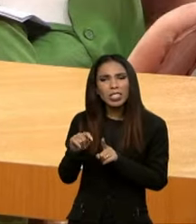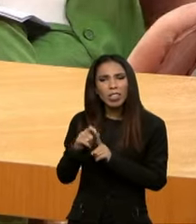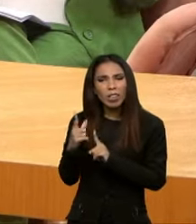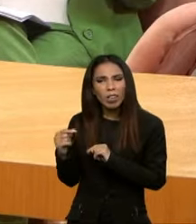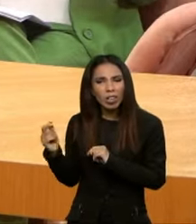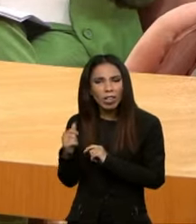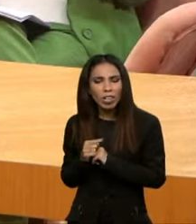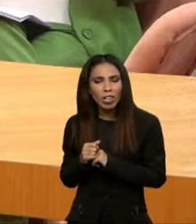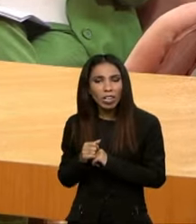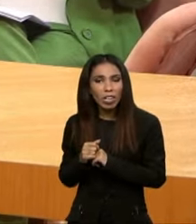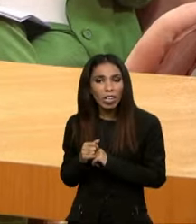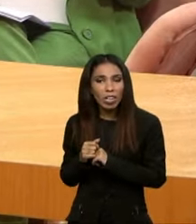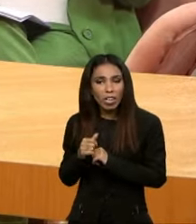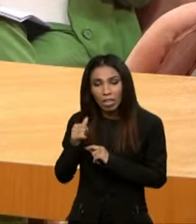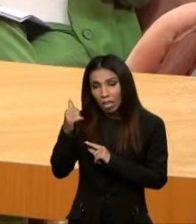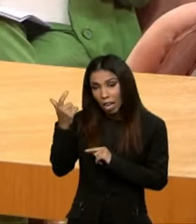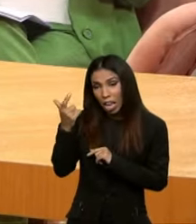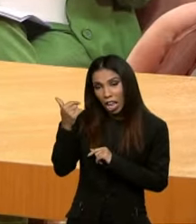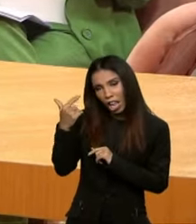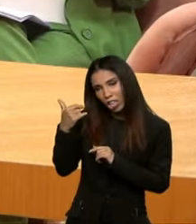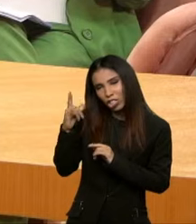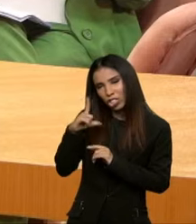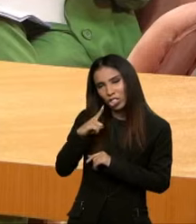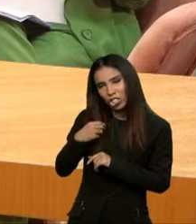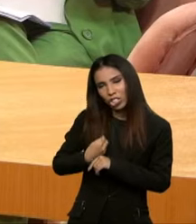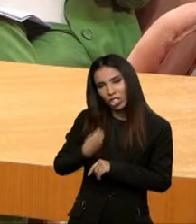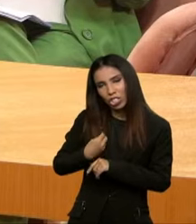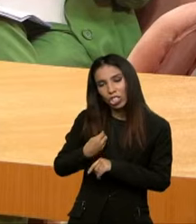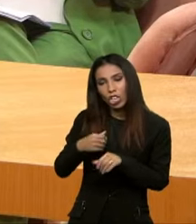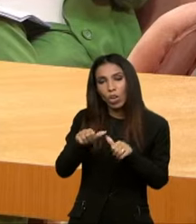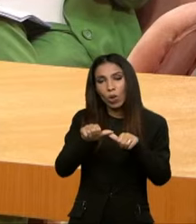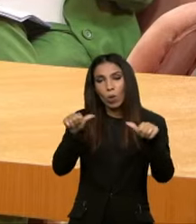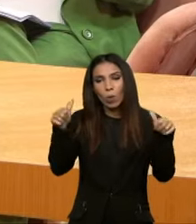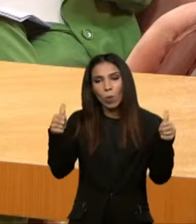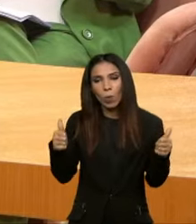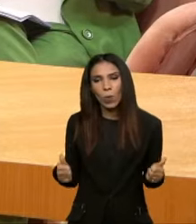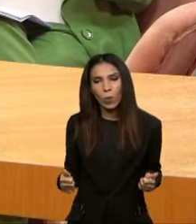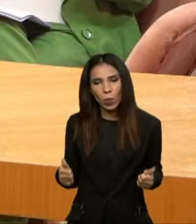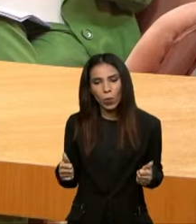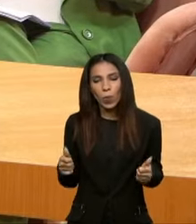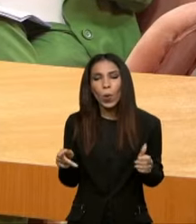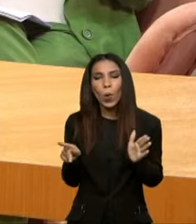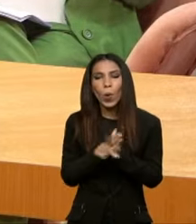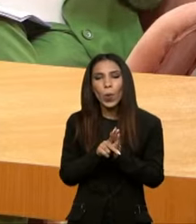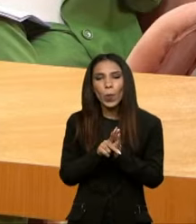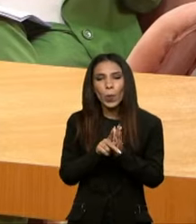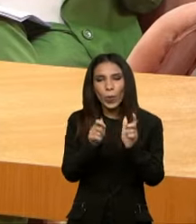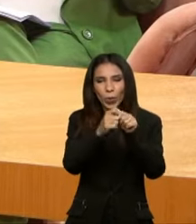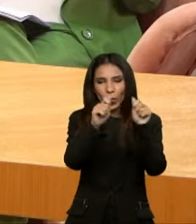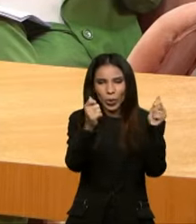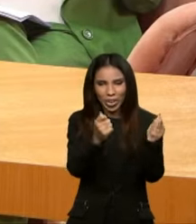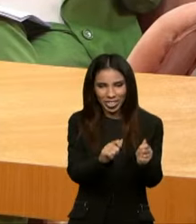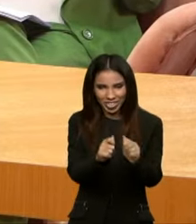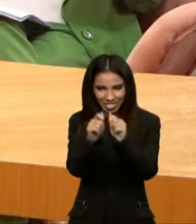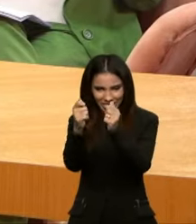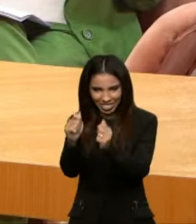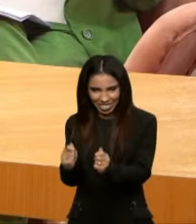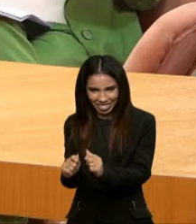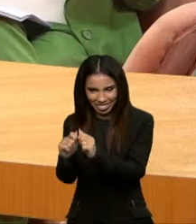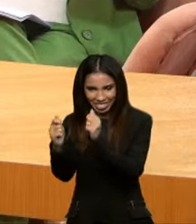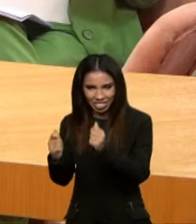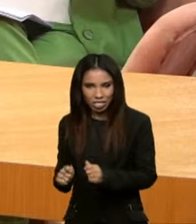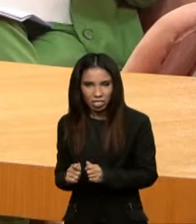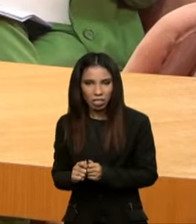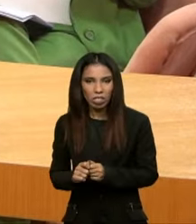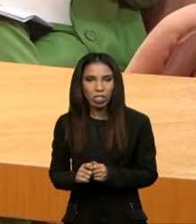eu tinha no meu sítio, agora no apartamento não tenho. Mas assim, eu tenho meu altar. Meu cantinho dos meus santos. Uhum. E eu sei que você também tem um altar. Eu, se deixar, a